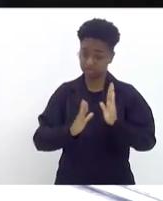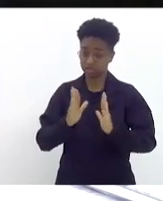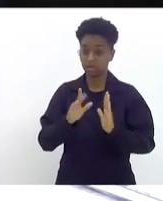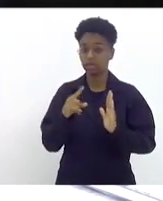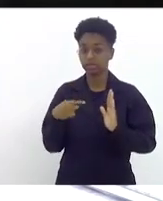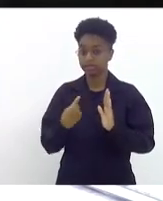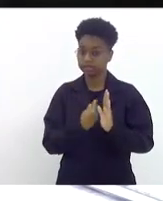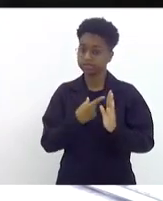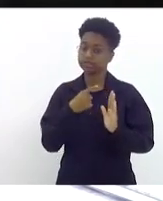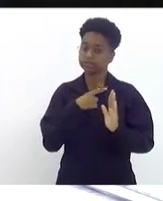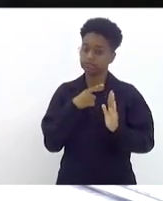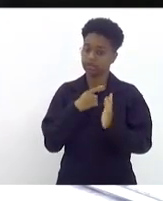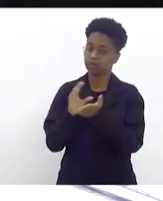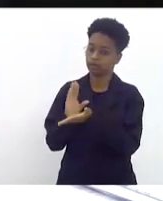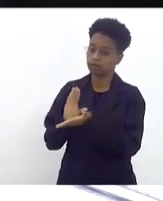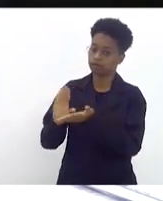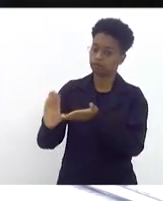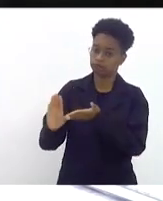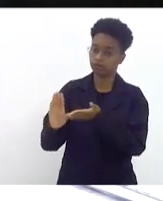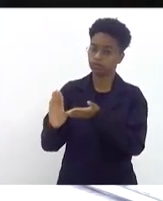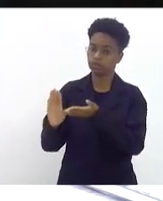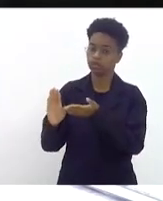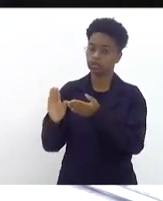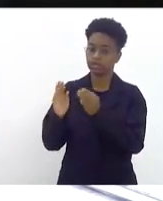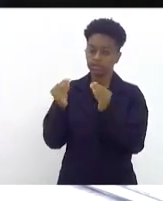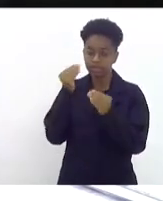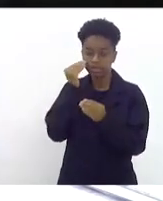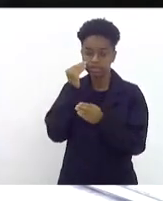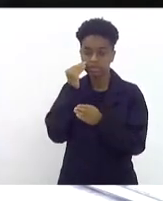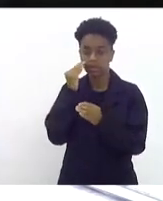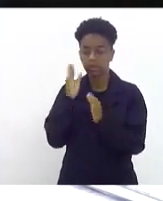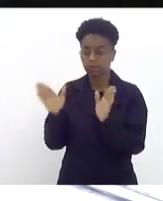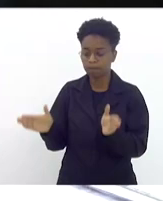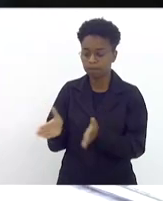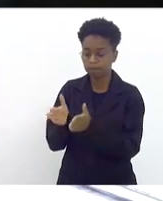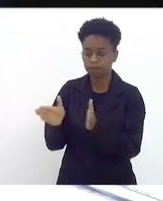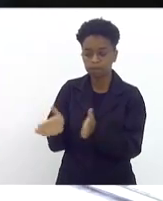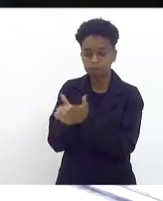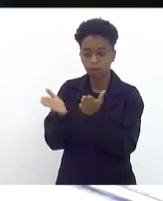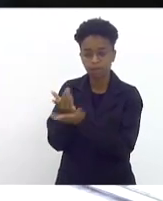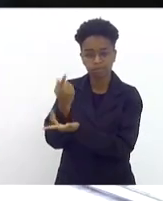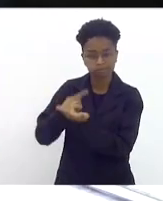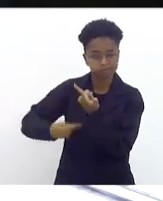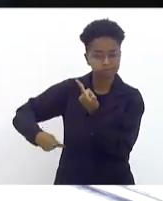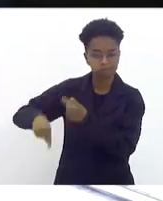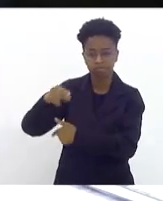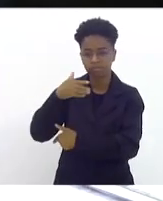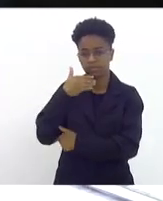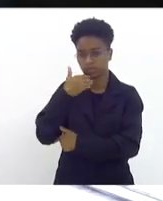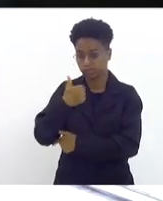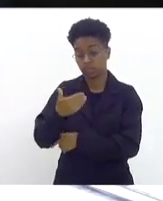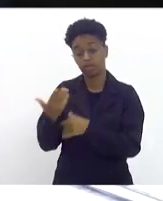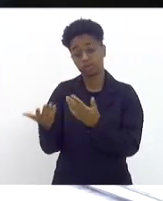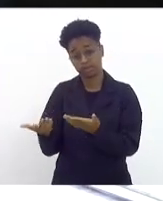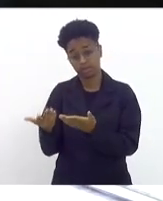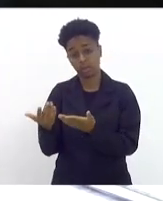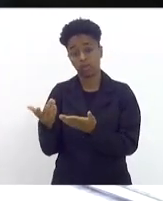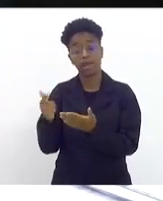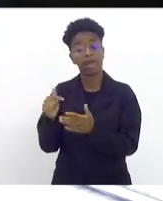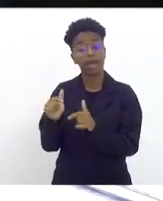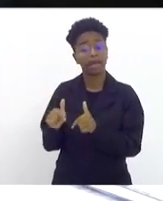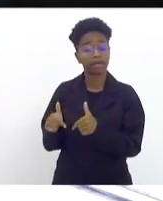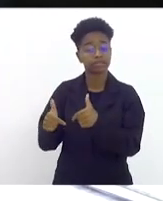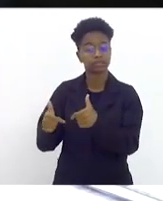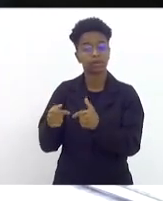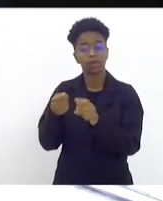a gente tem o fundo Estadual de combate à pobreza que é de iniciativa do Legislativo que de